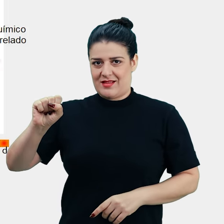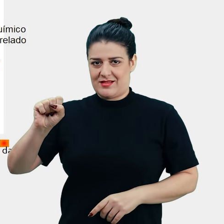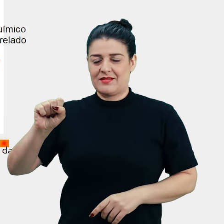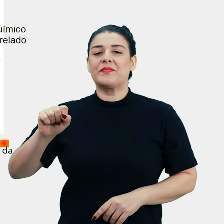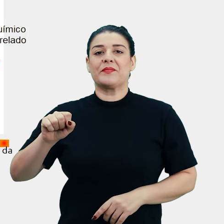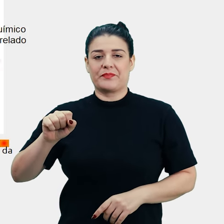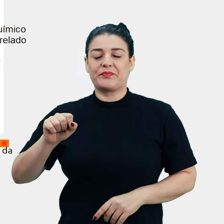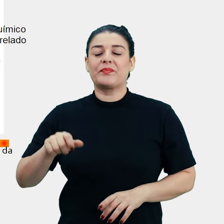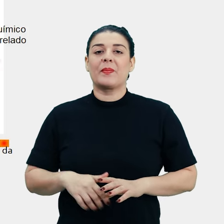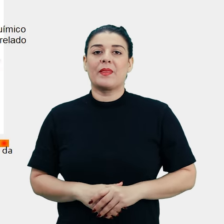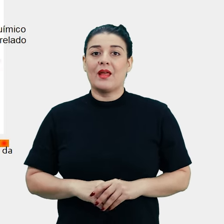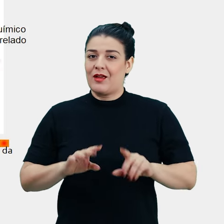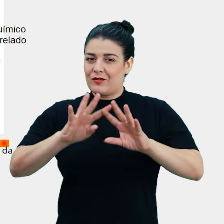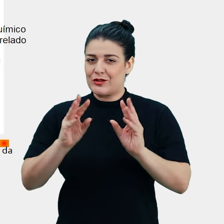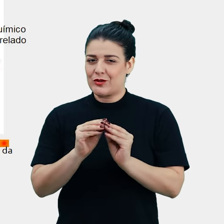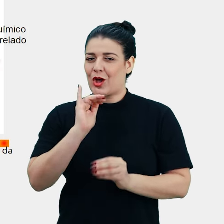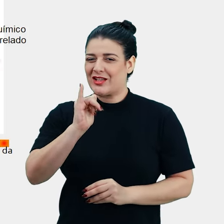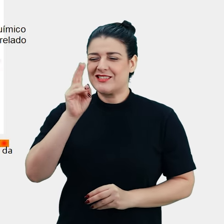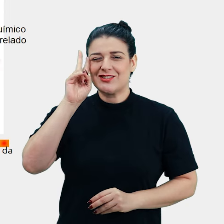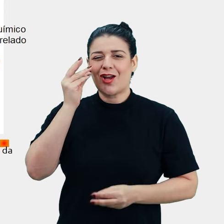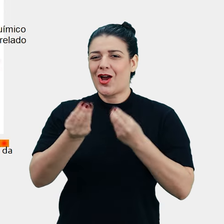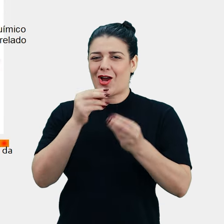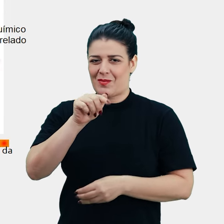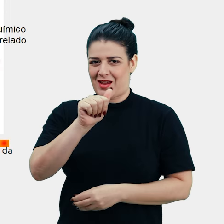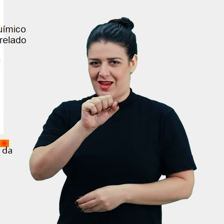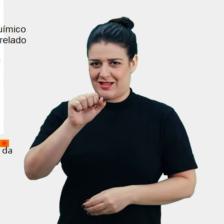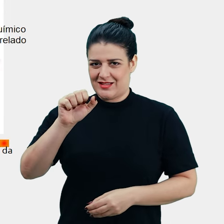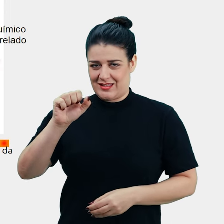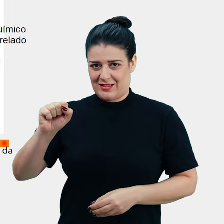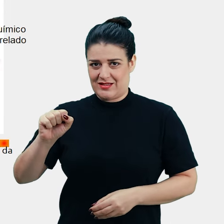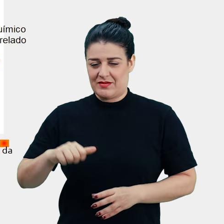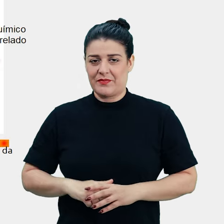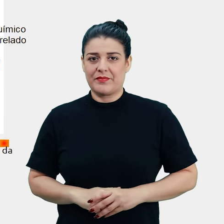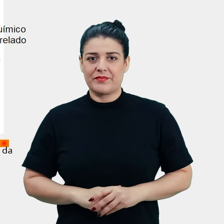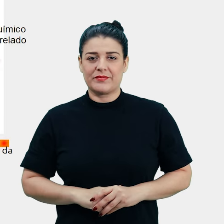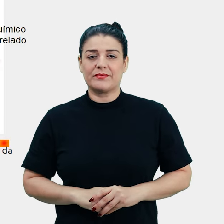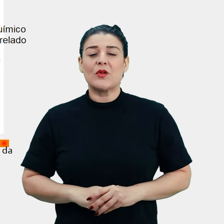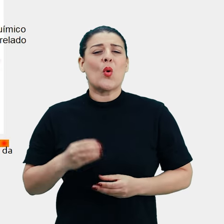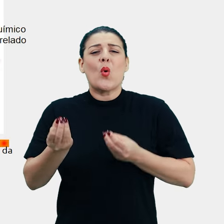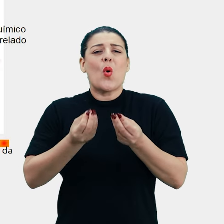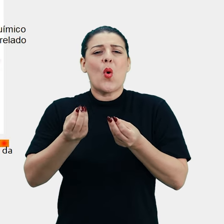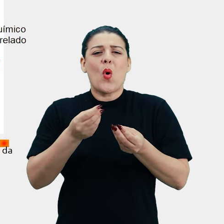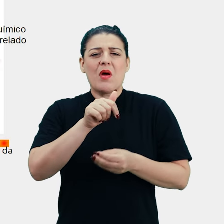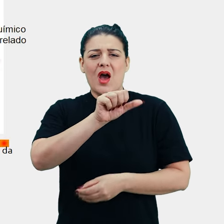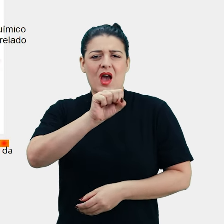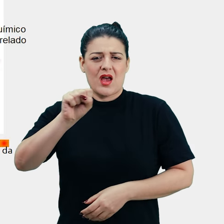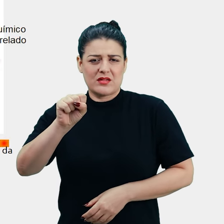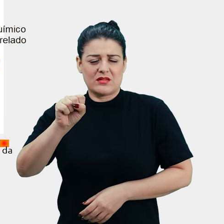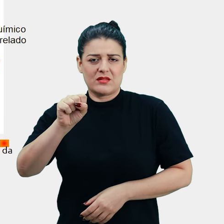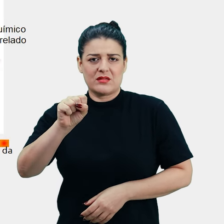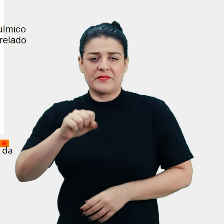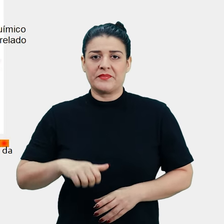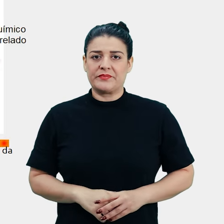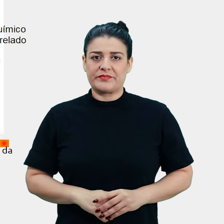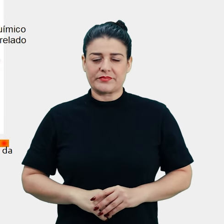E aqui, resumidamente, eu vou contar a historinha para vocês do ácido acetil salicílico. Como que chegou no ácido acetil salicílico?